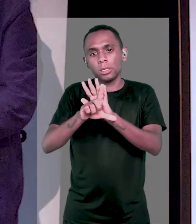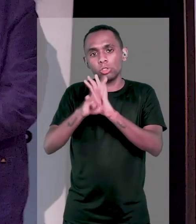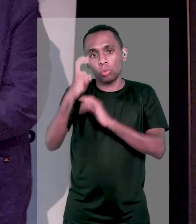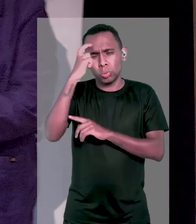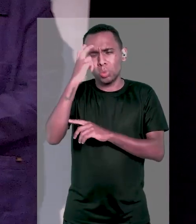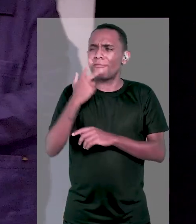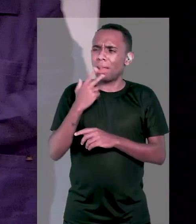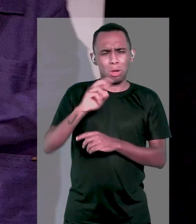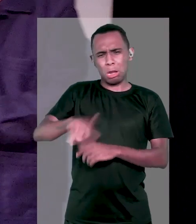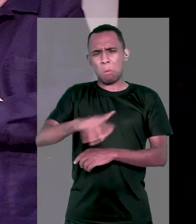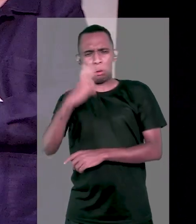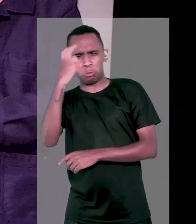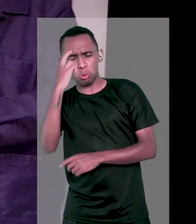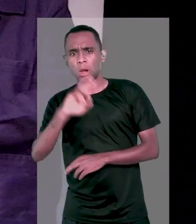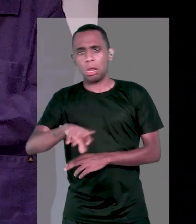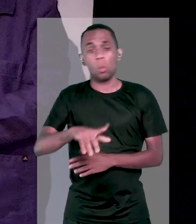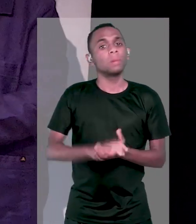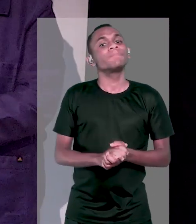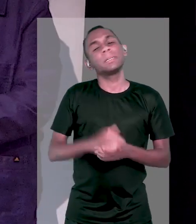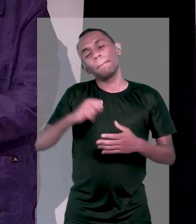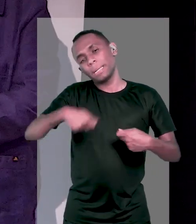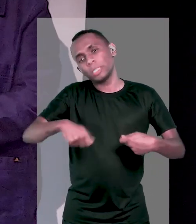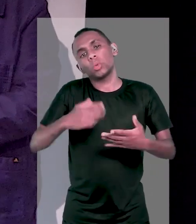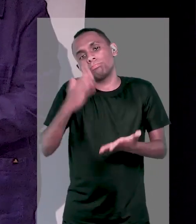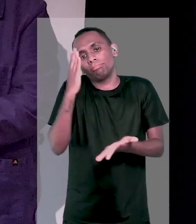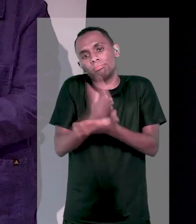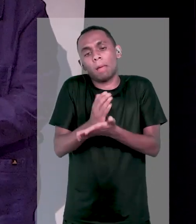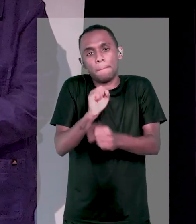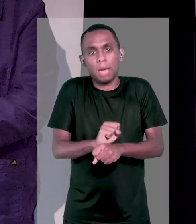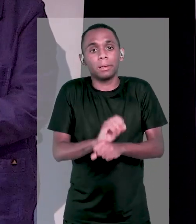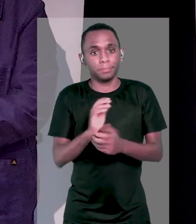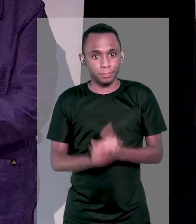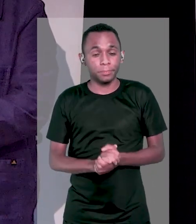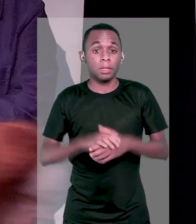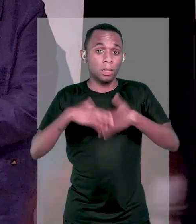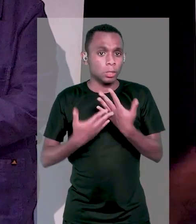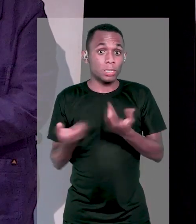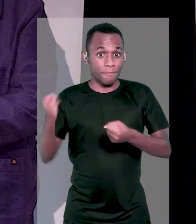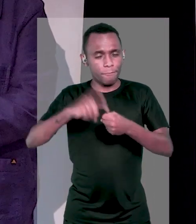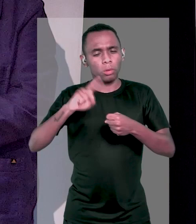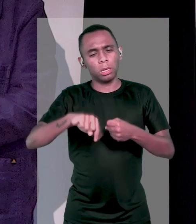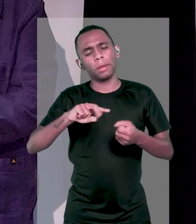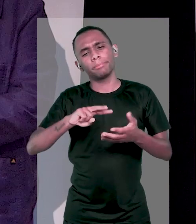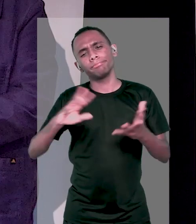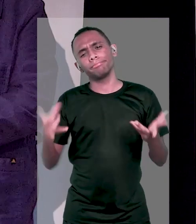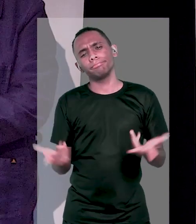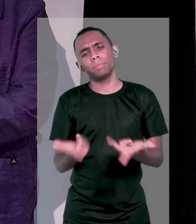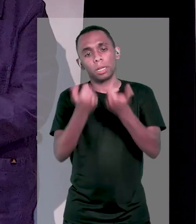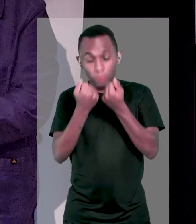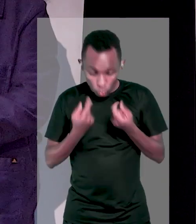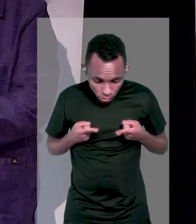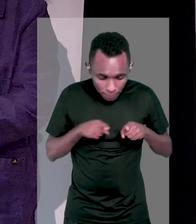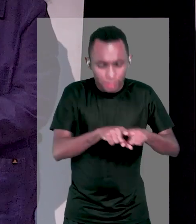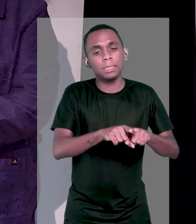quatro anos a gente ficou sem condição de fazer os ciclos. Porque, da última vez que a gente apresentou para a Lei Rouanet,